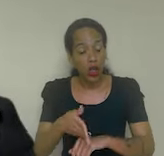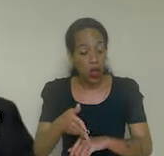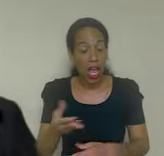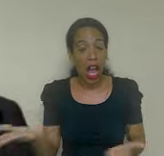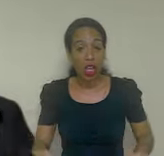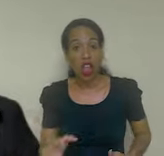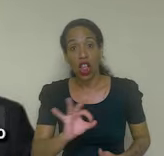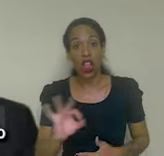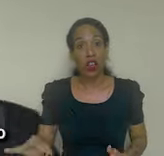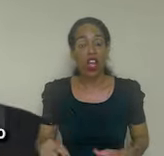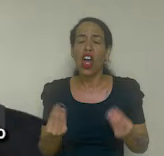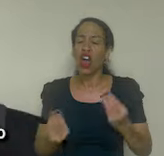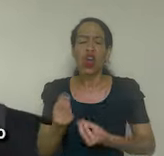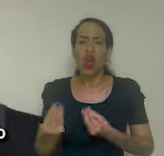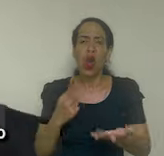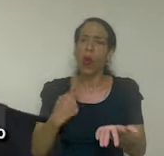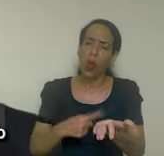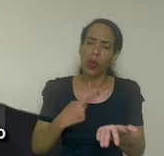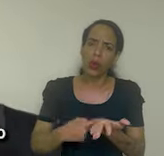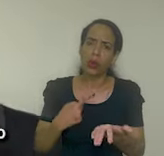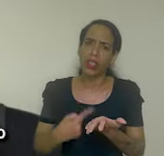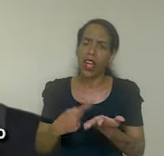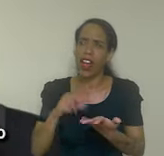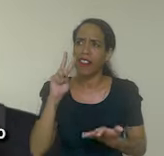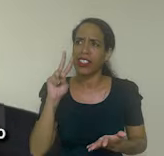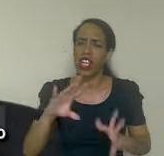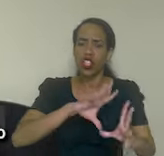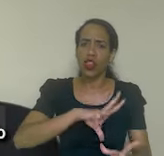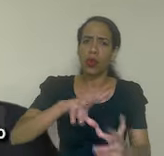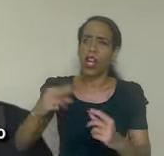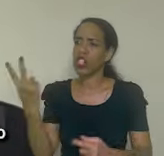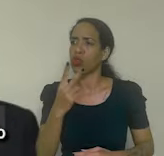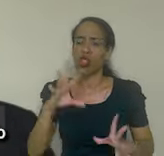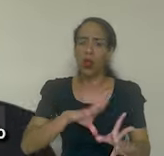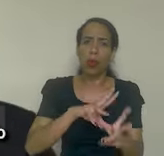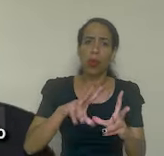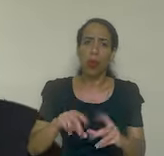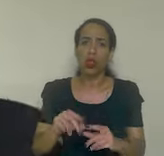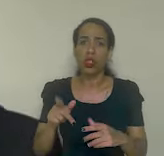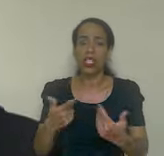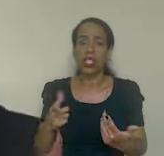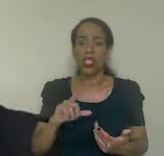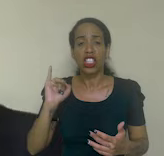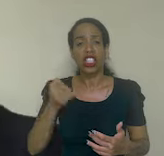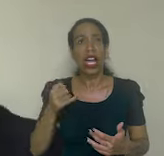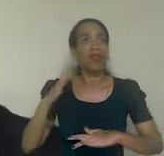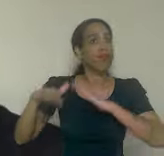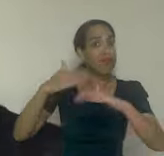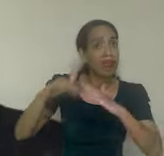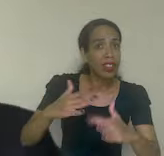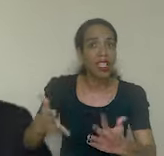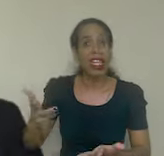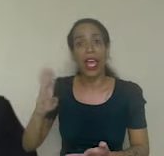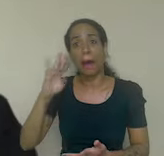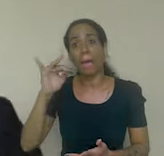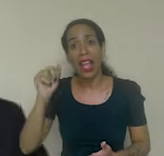mais recentemente. Então, como é que foi combinar essa visão de mundo, essas duas visões de mundo, entre alguém que já está na estrada há mais tempo